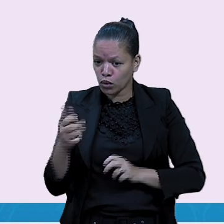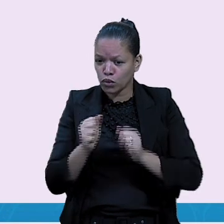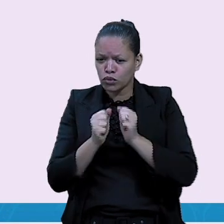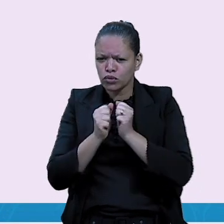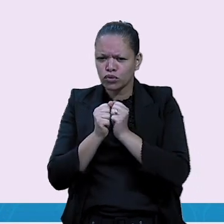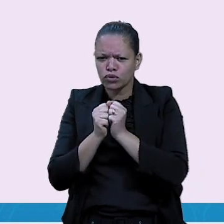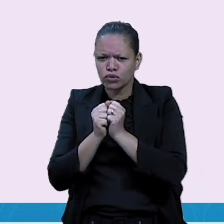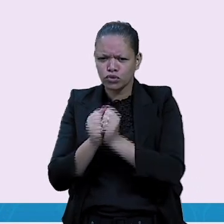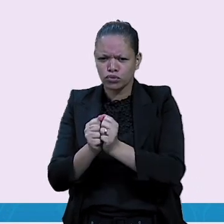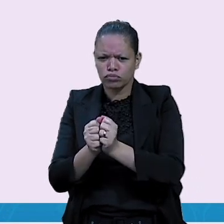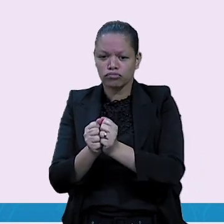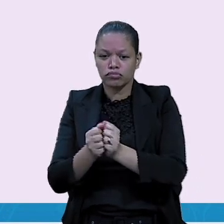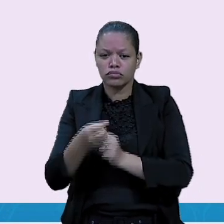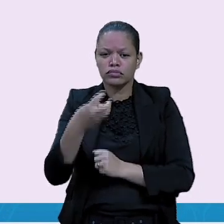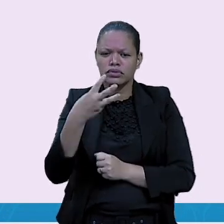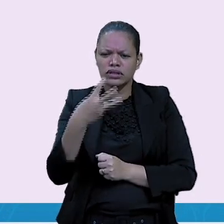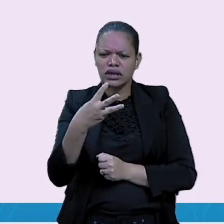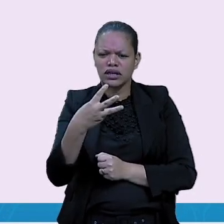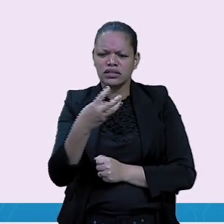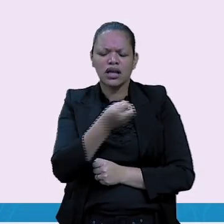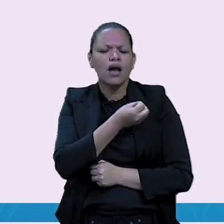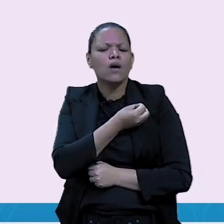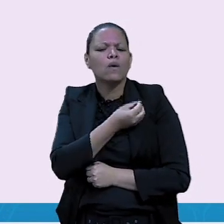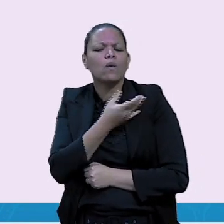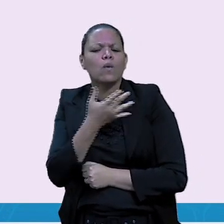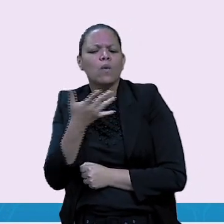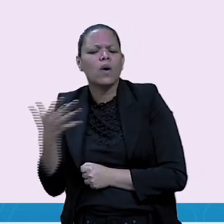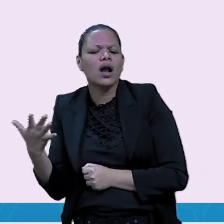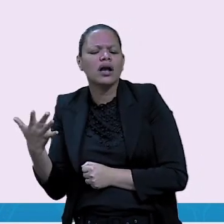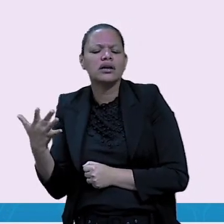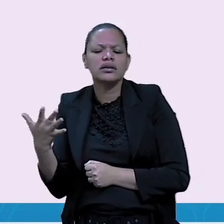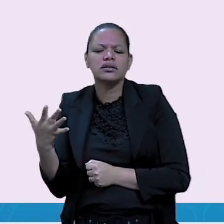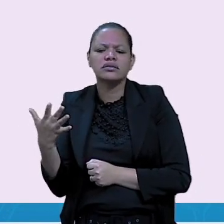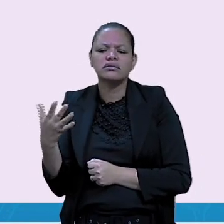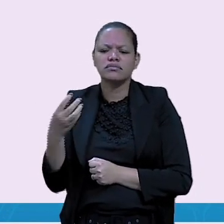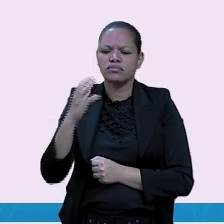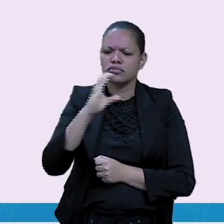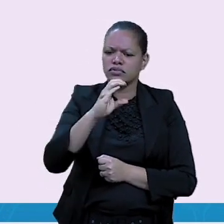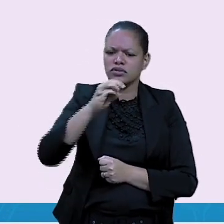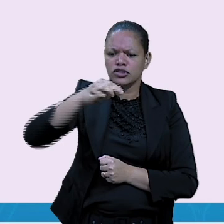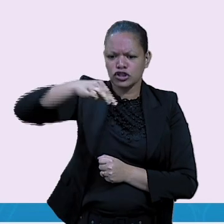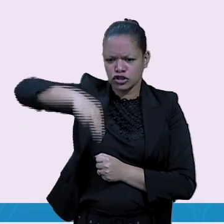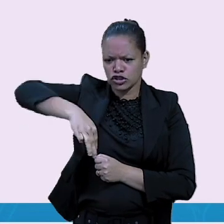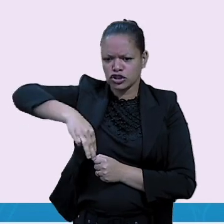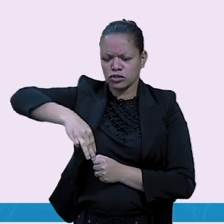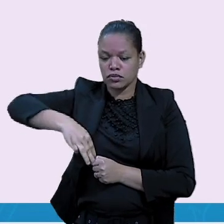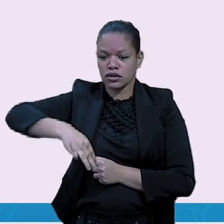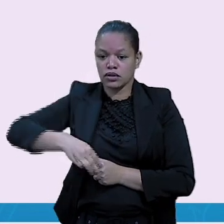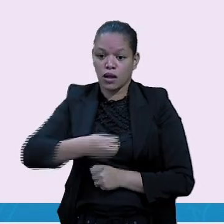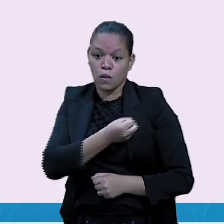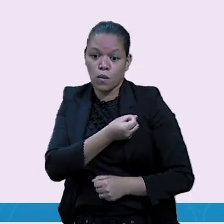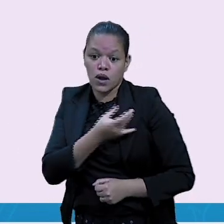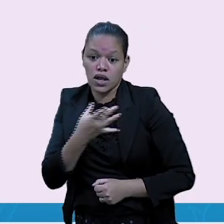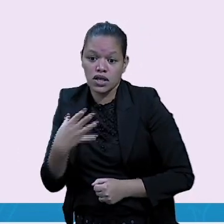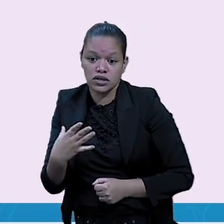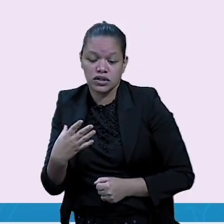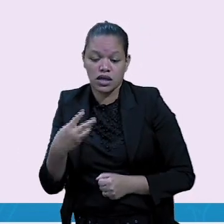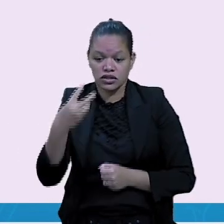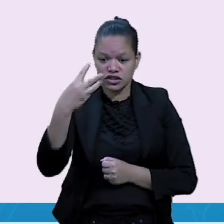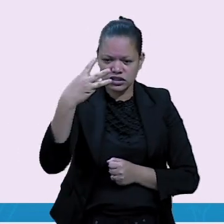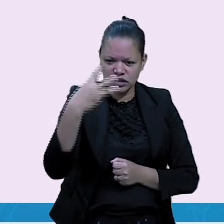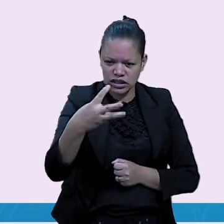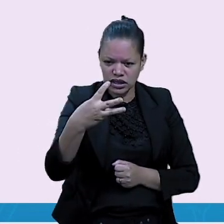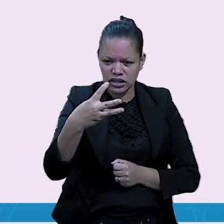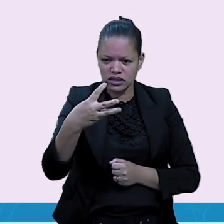20 centímetros. Vamos somar para a gente saber quantos centímetros vai dar 3 canetinhas? Então, se cada